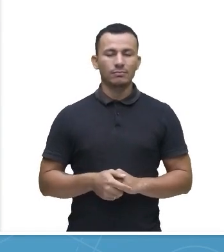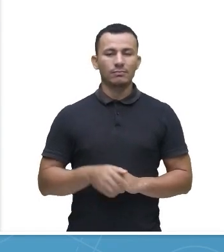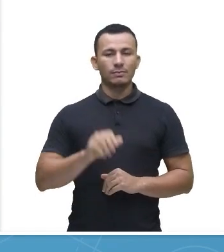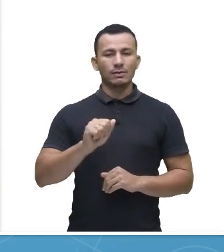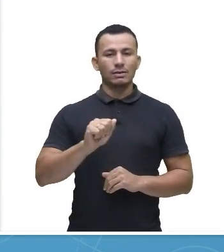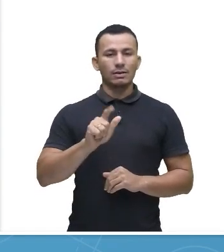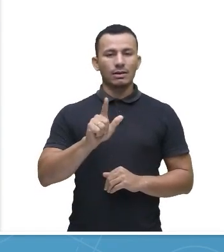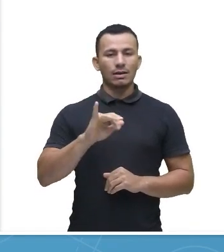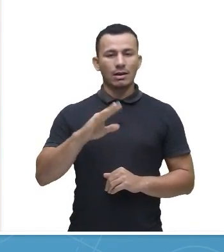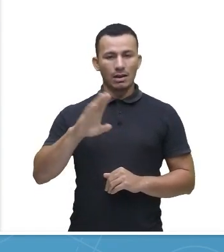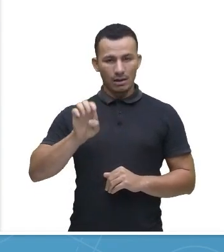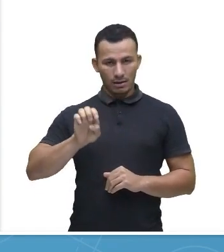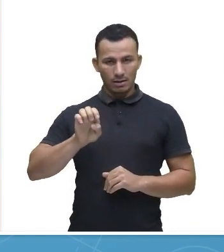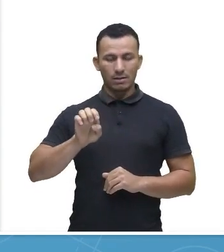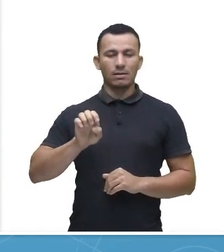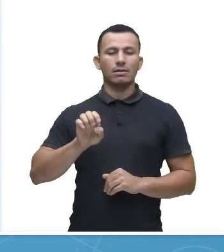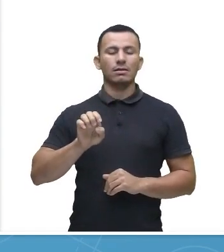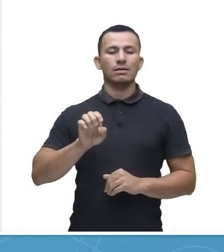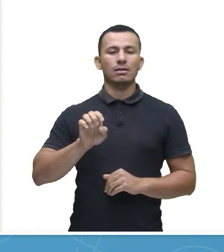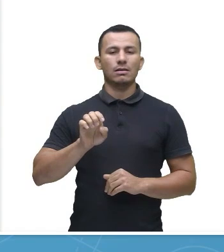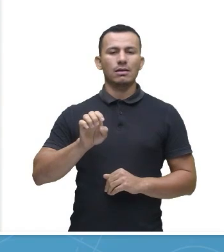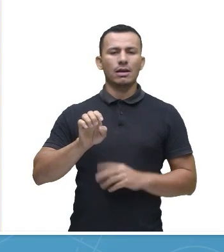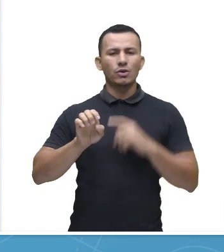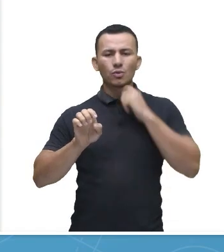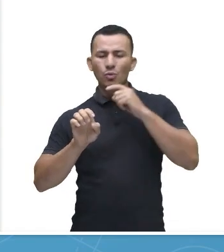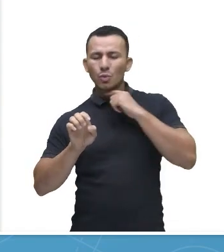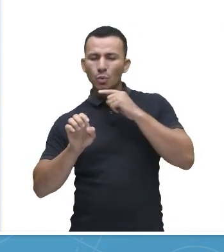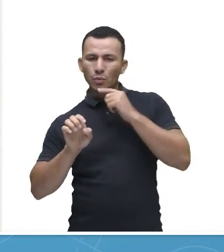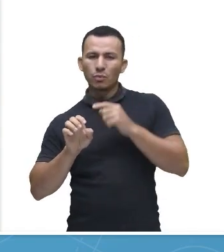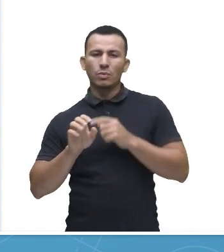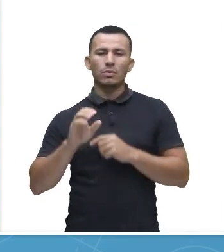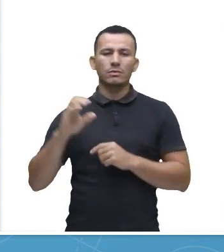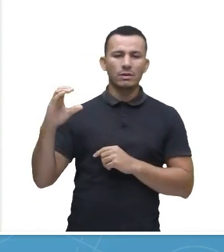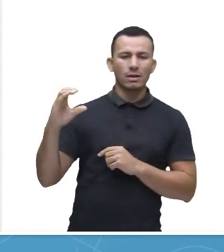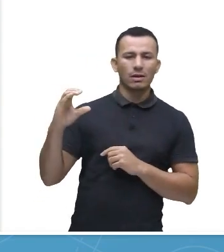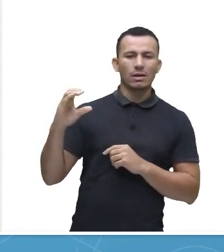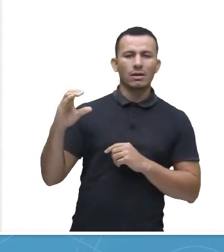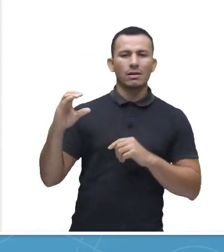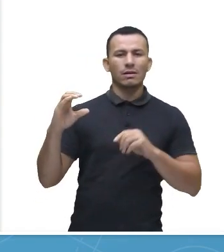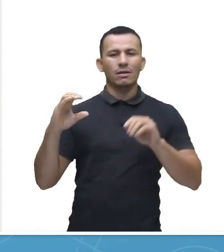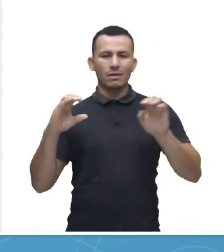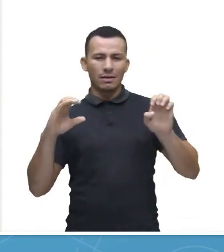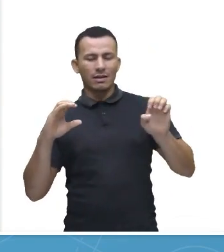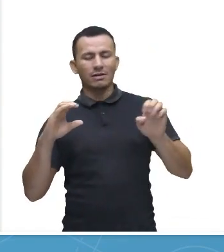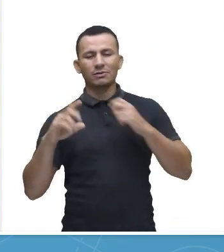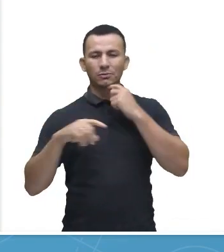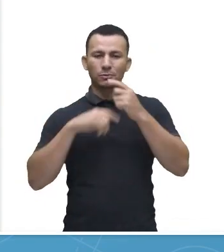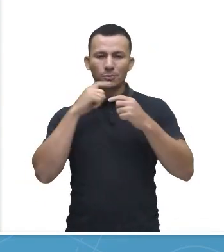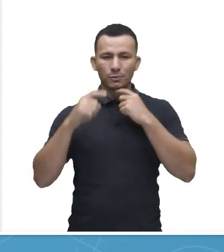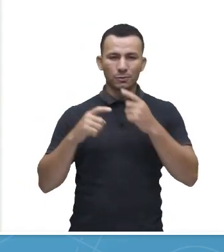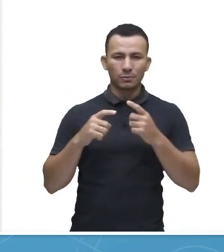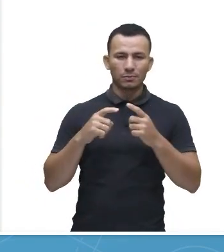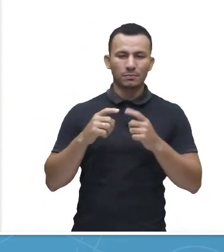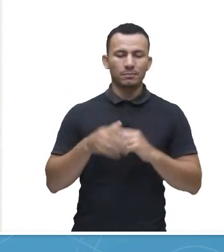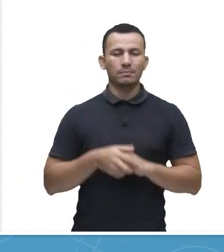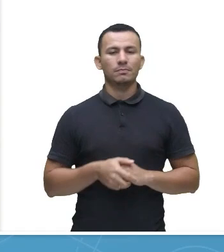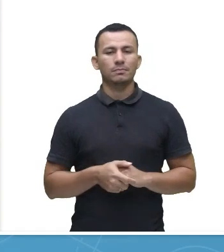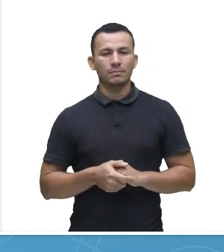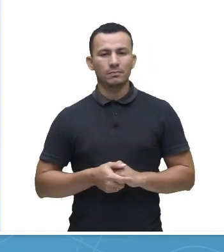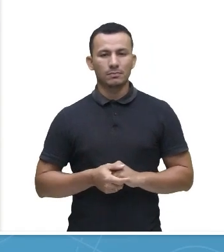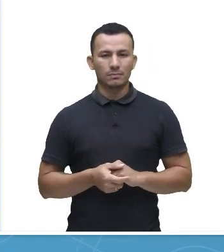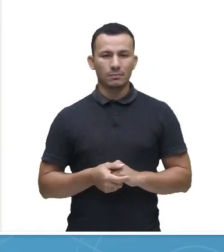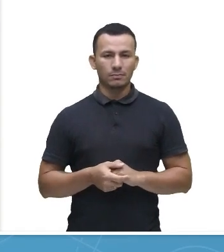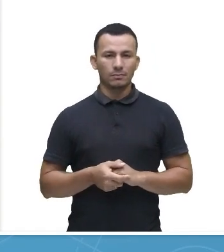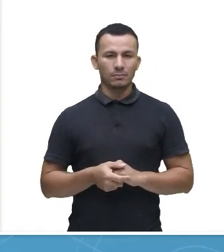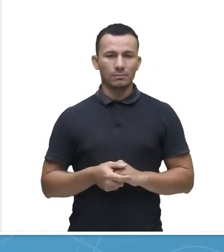Alice respondeu a letra, ela estava em dúvida, né, entre a letra C ou letra E, né? Conseguiu